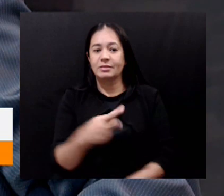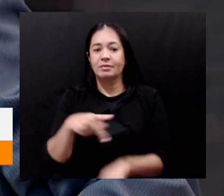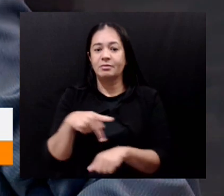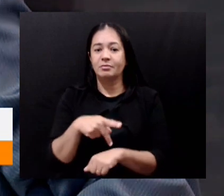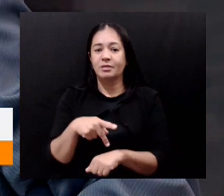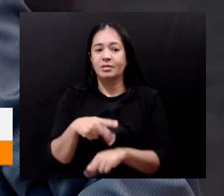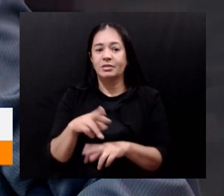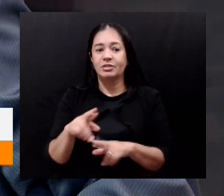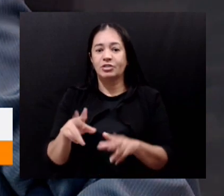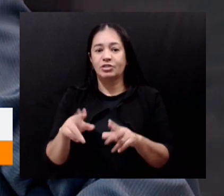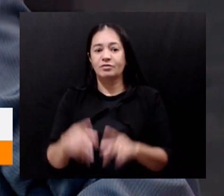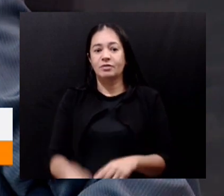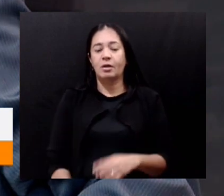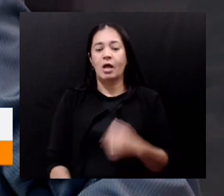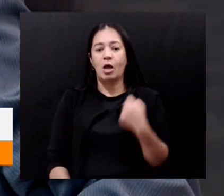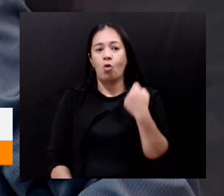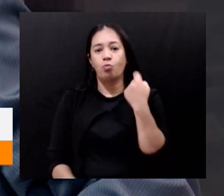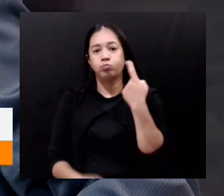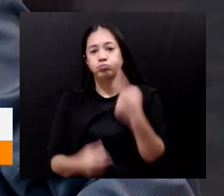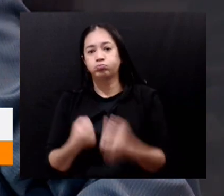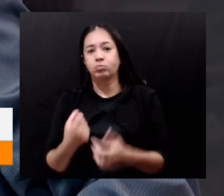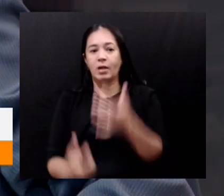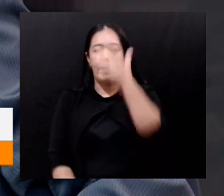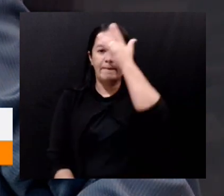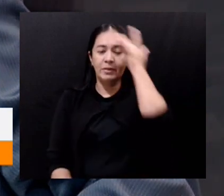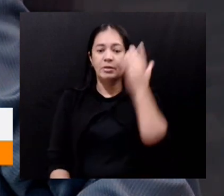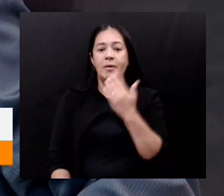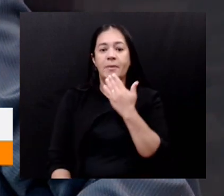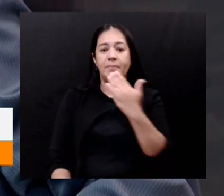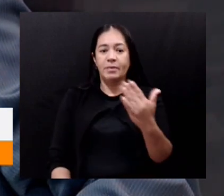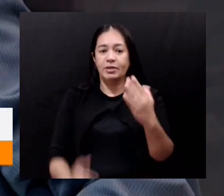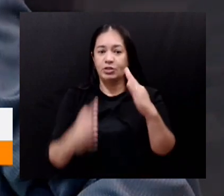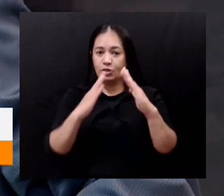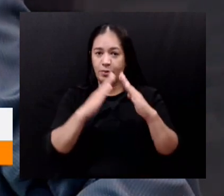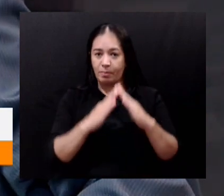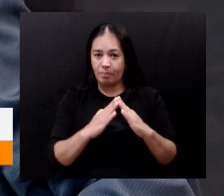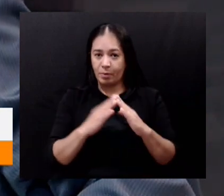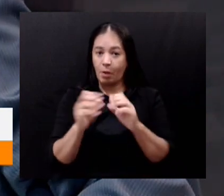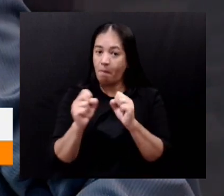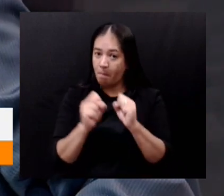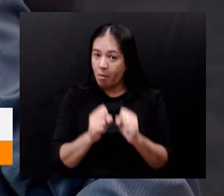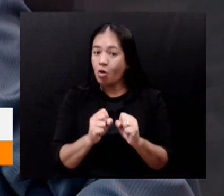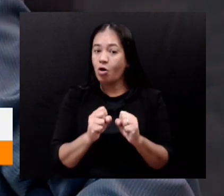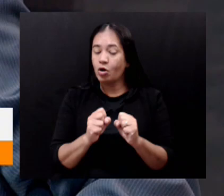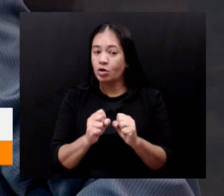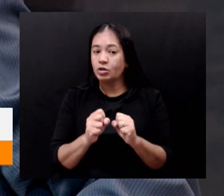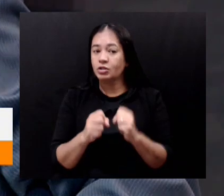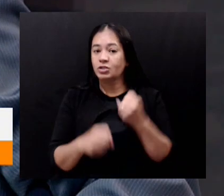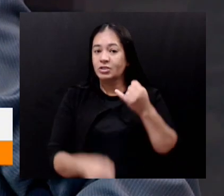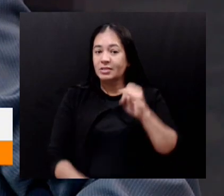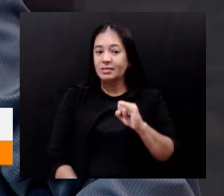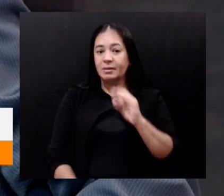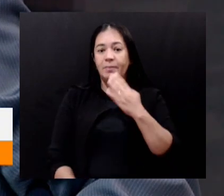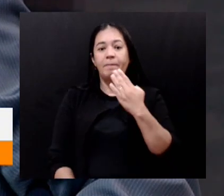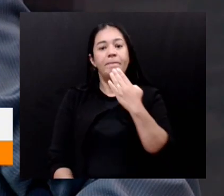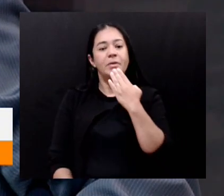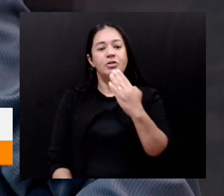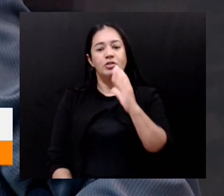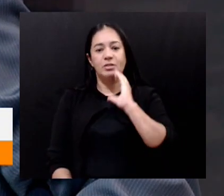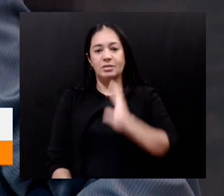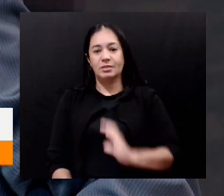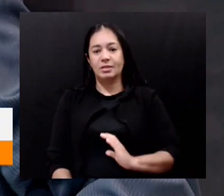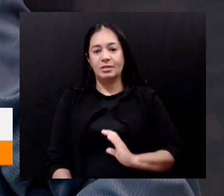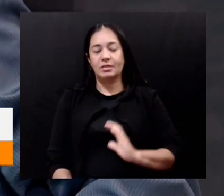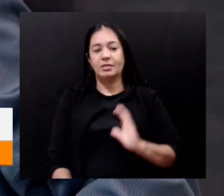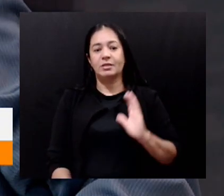Itália, pedem residência lá e podem ficar lá pedindo a própria cidadania. Existe uma lei, na Itália